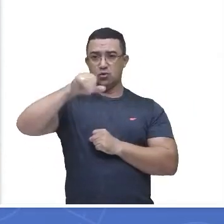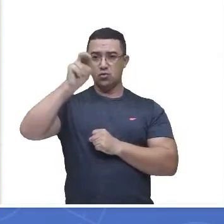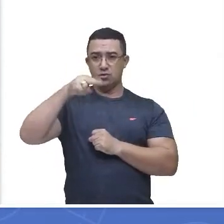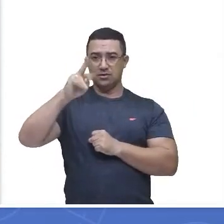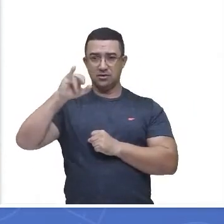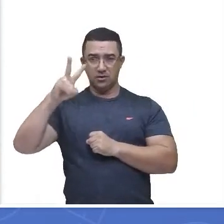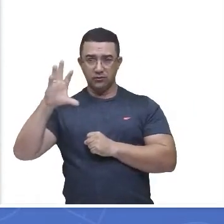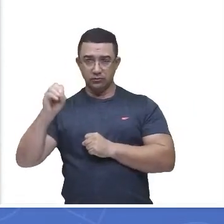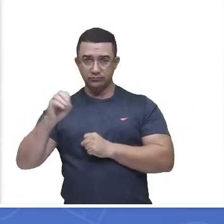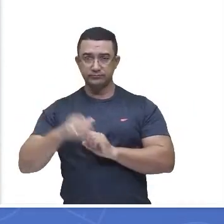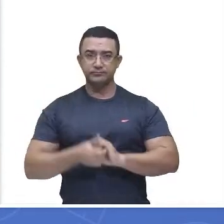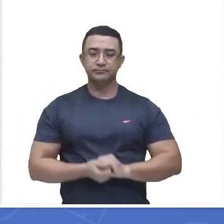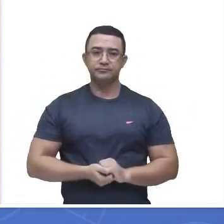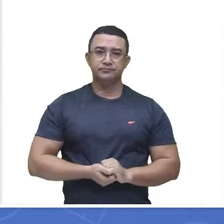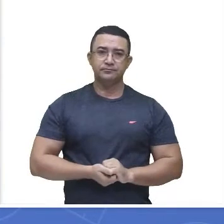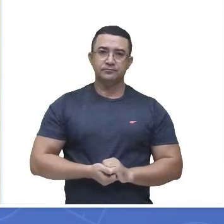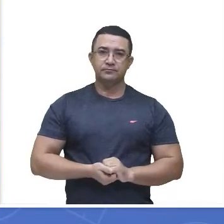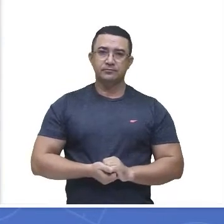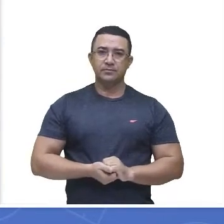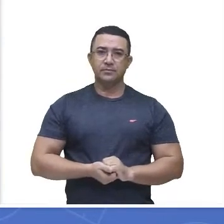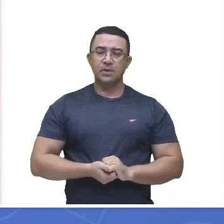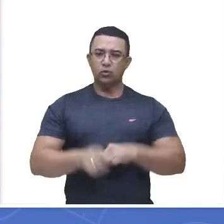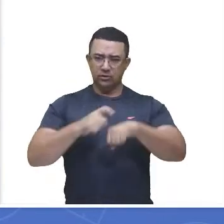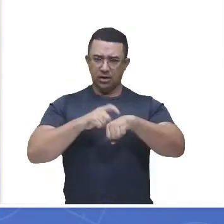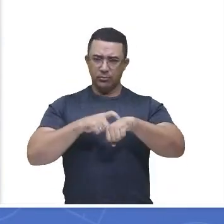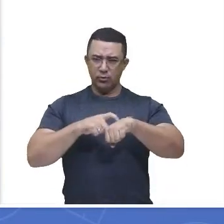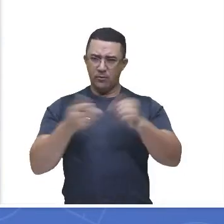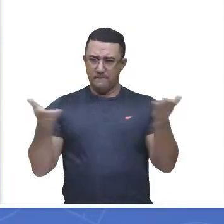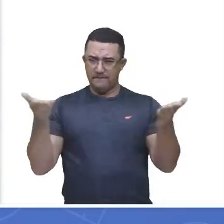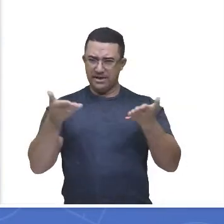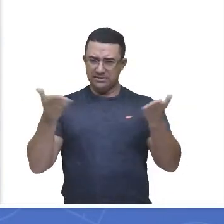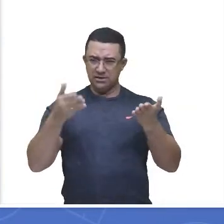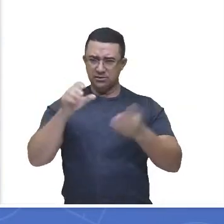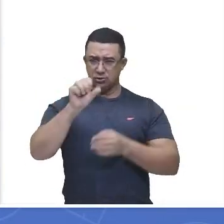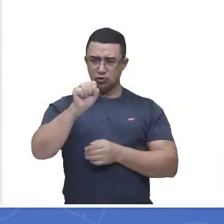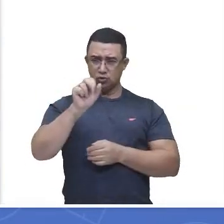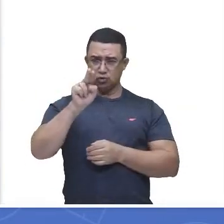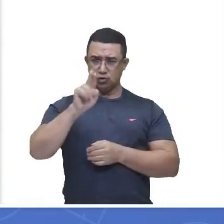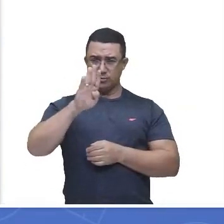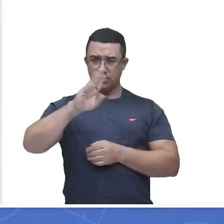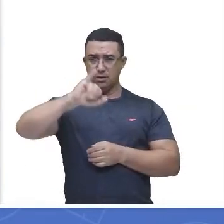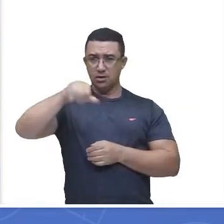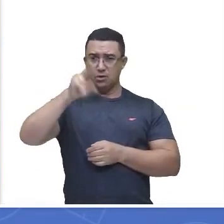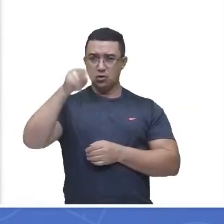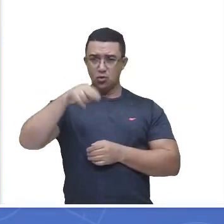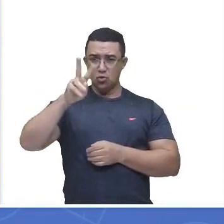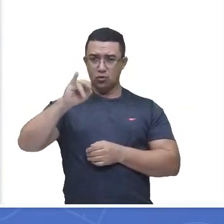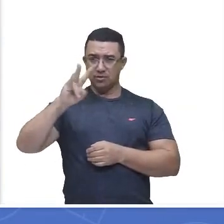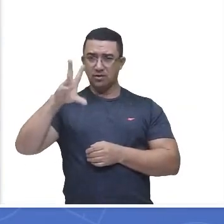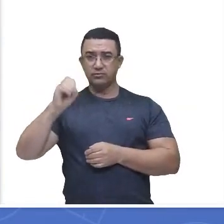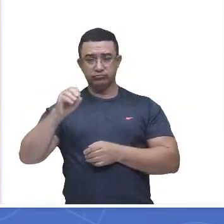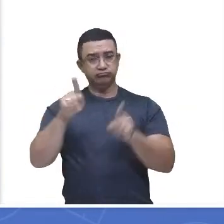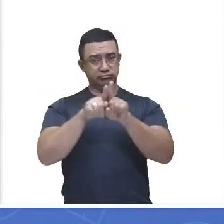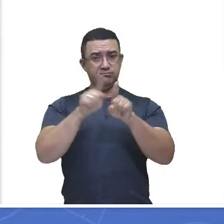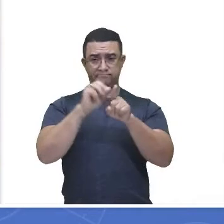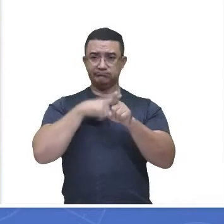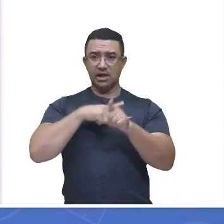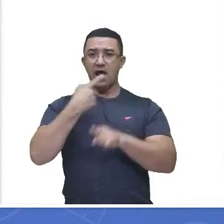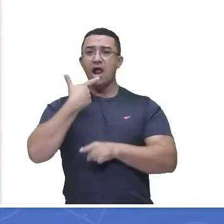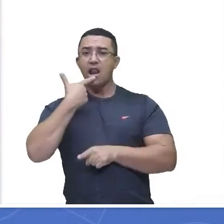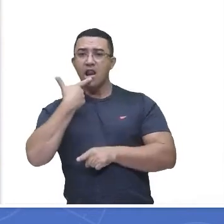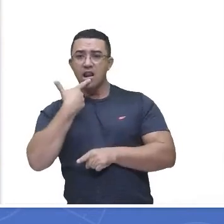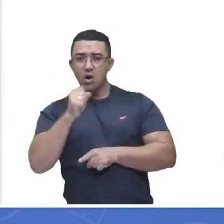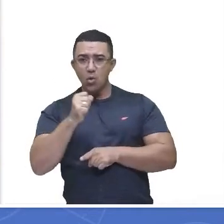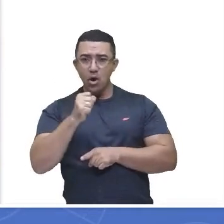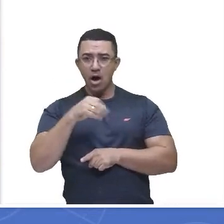como eu falei no início, presente do subjuntivo existe na nossa língua portuguesa, tudo bem?